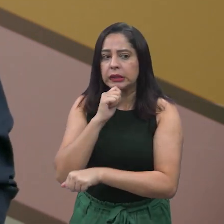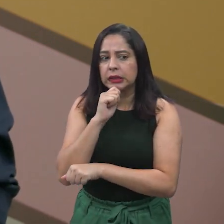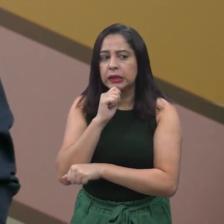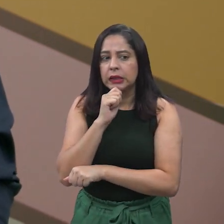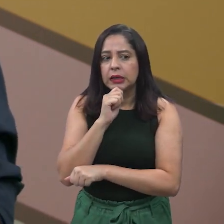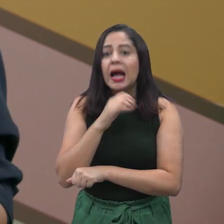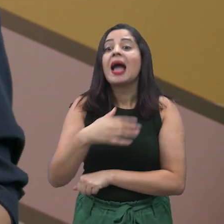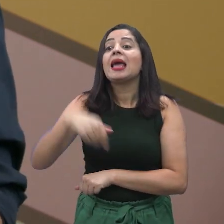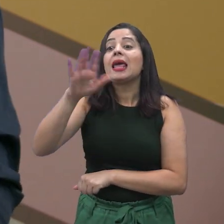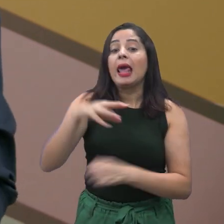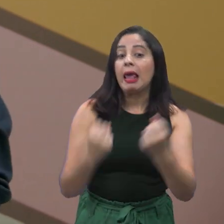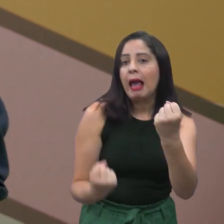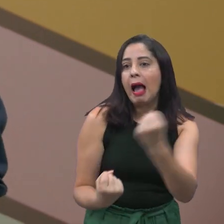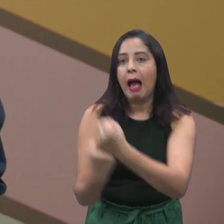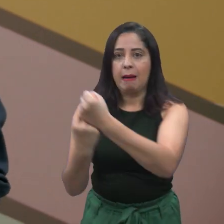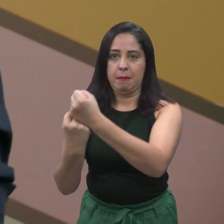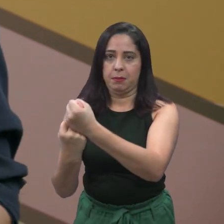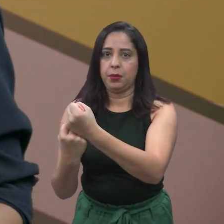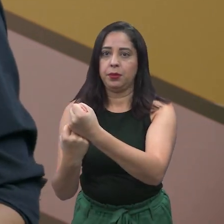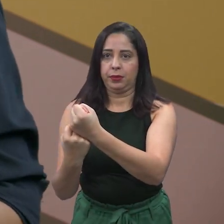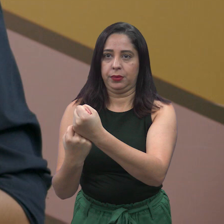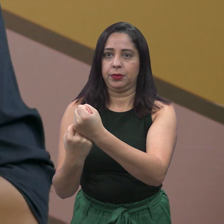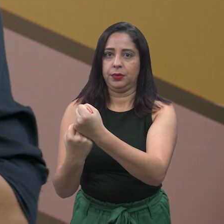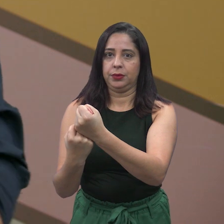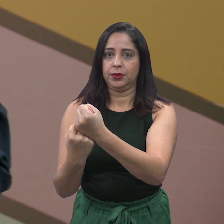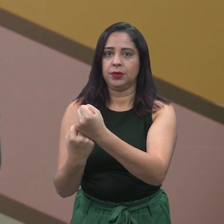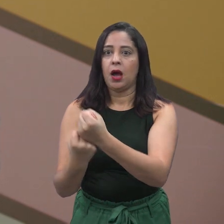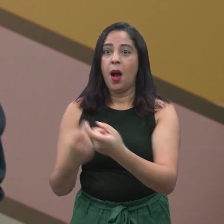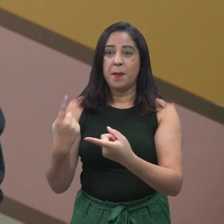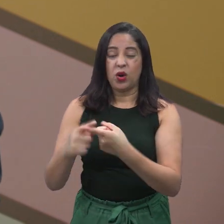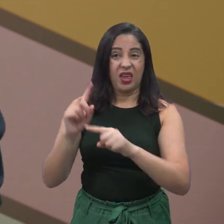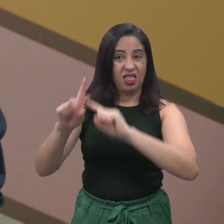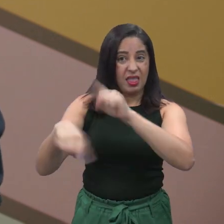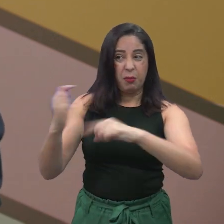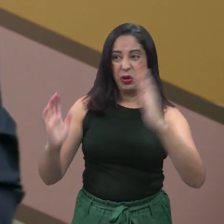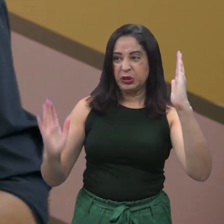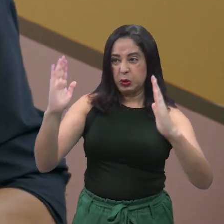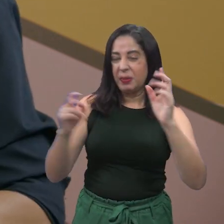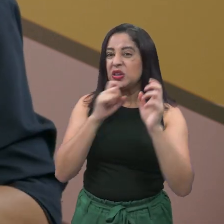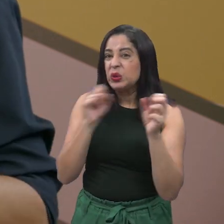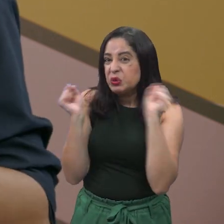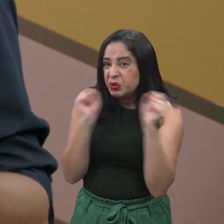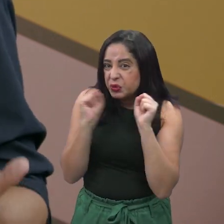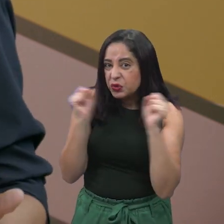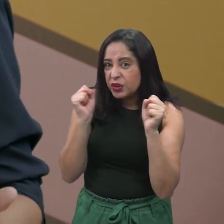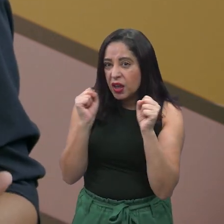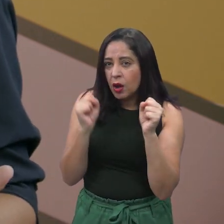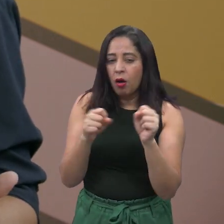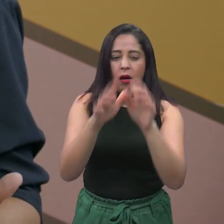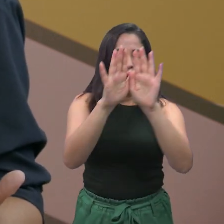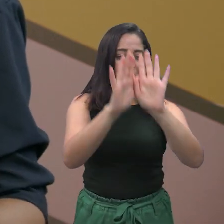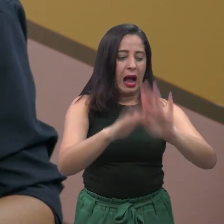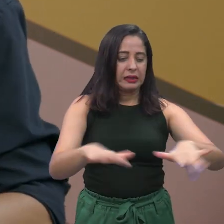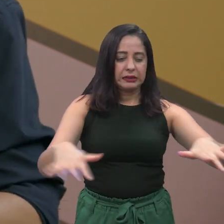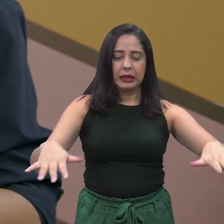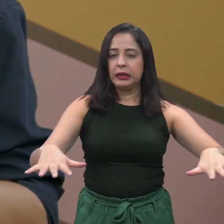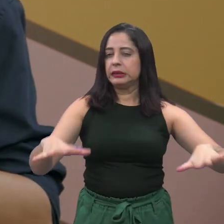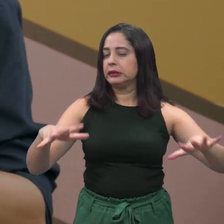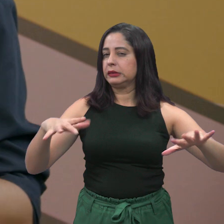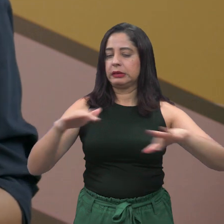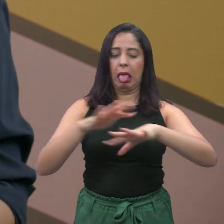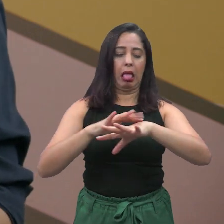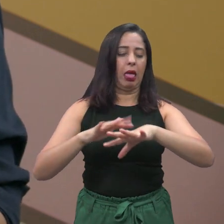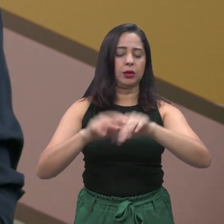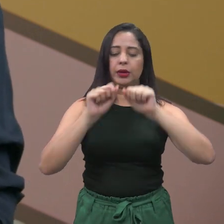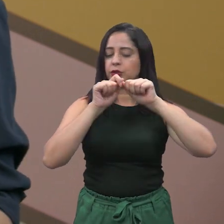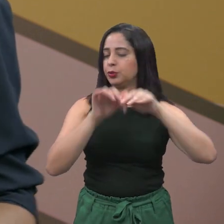nessas situações antes de chegar no inverno, porque quando chega no inverno, aquele monte de criança doente, aí realmente acaba sendo não somente um